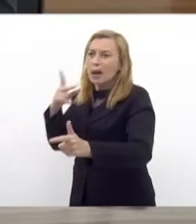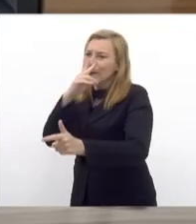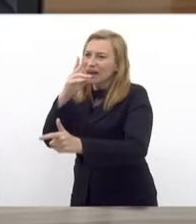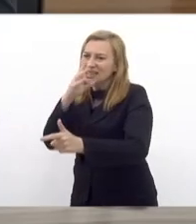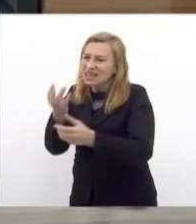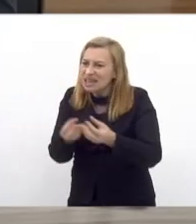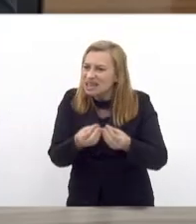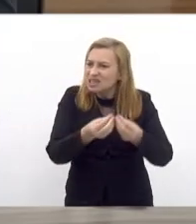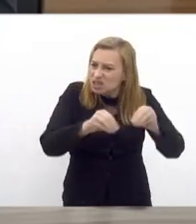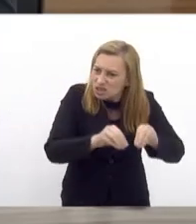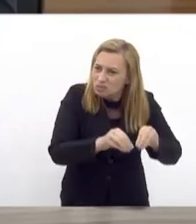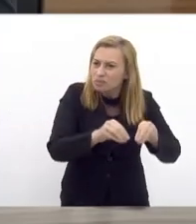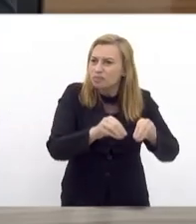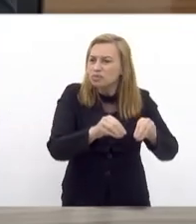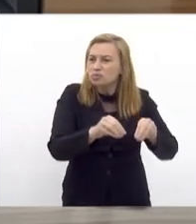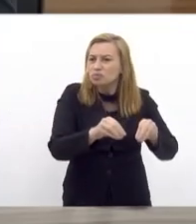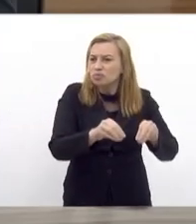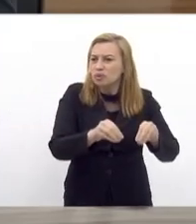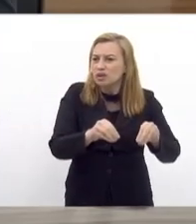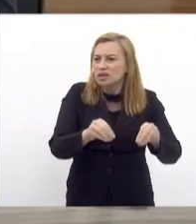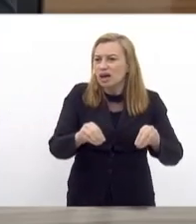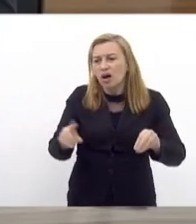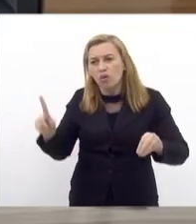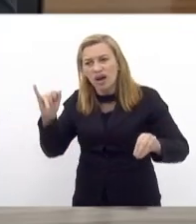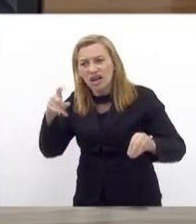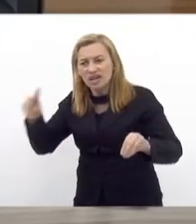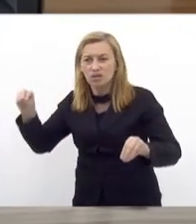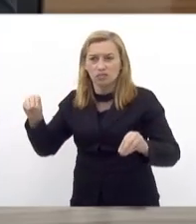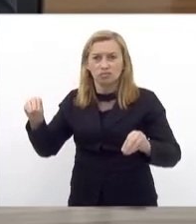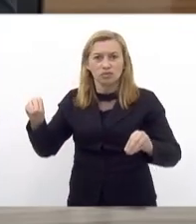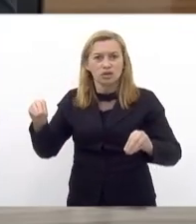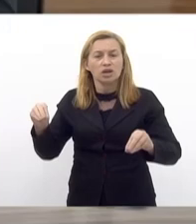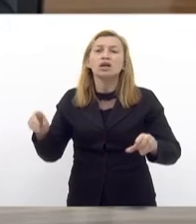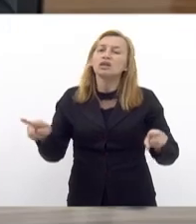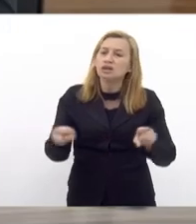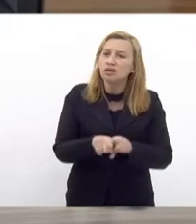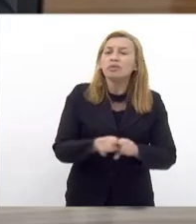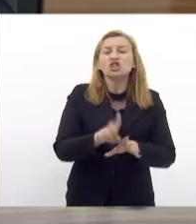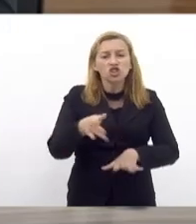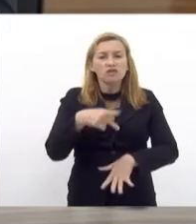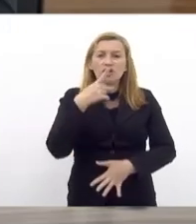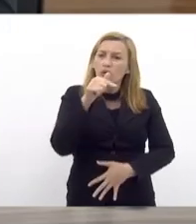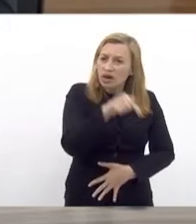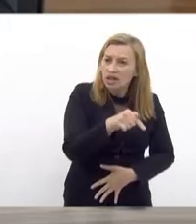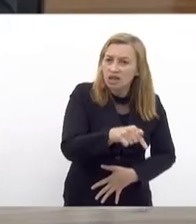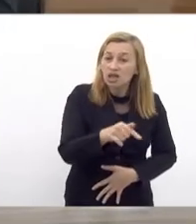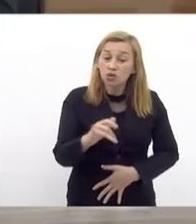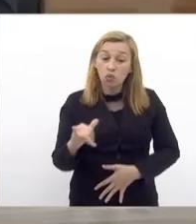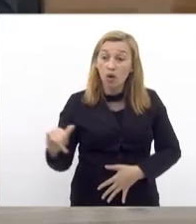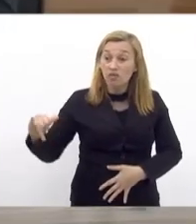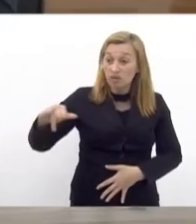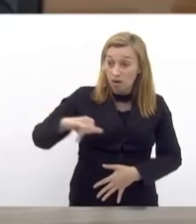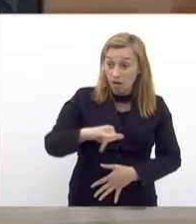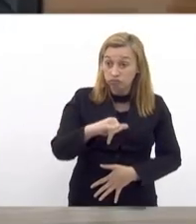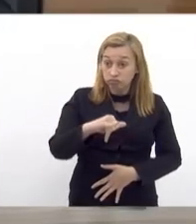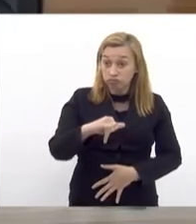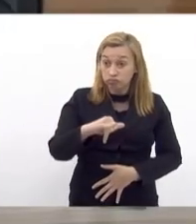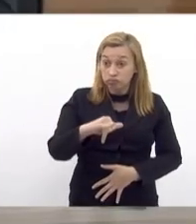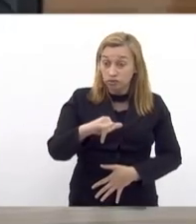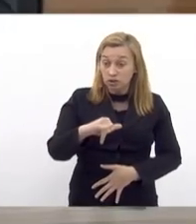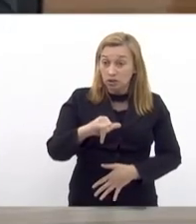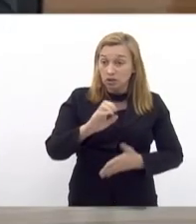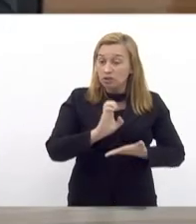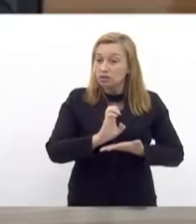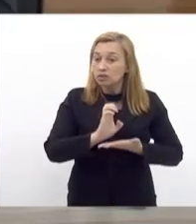a concessionária do Galeão, né? E mais que isso, já se falou muito aqui que os aviões de